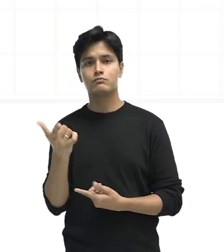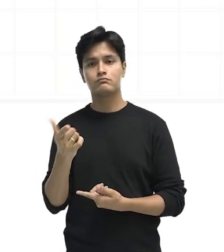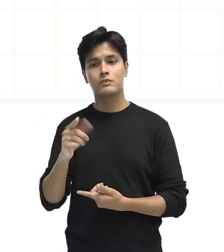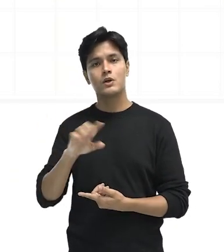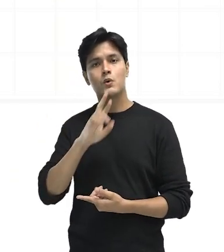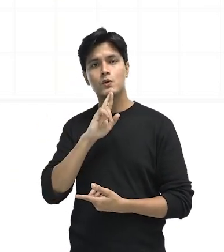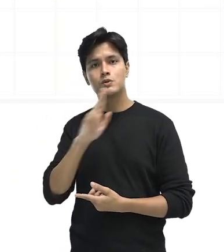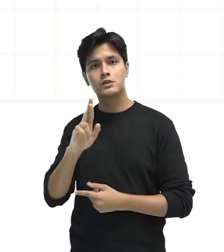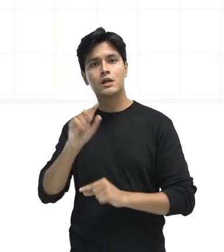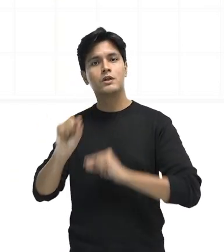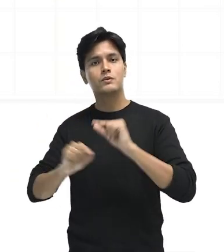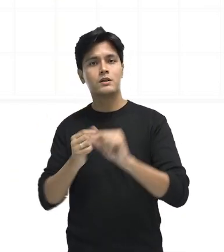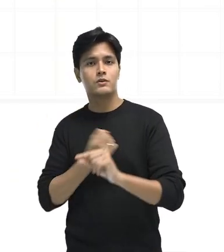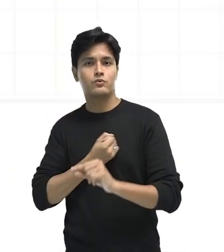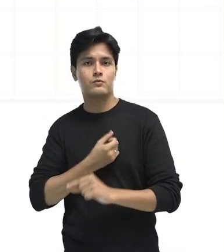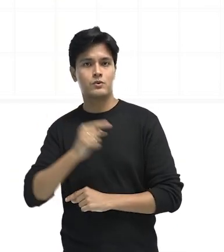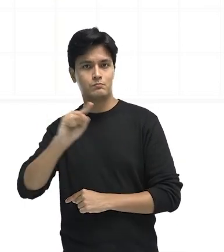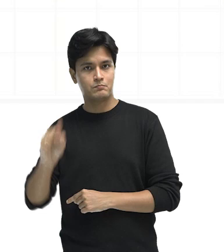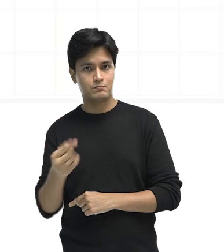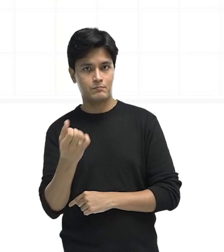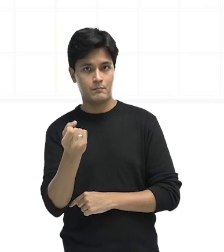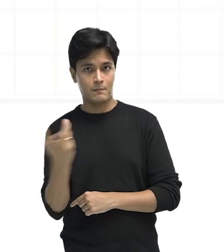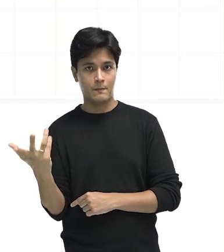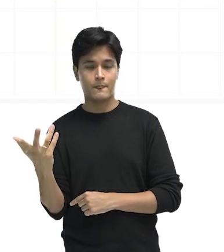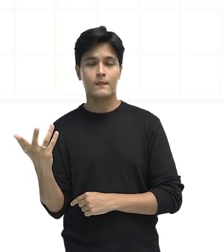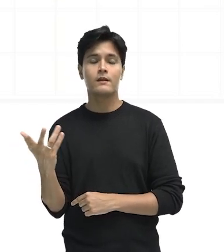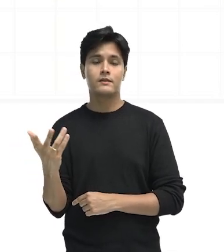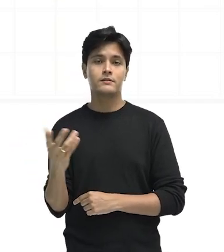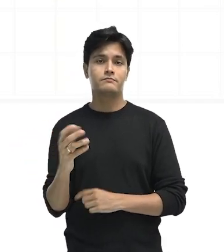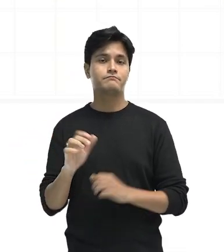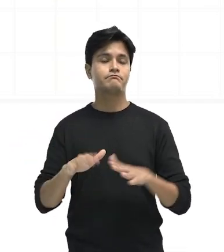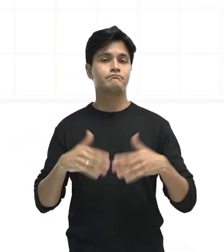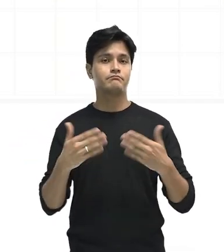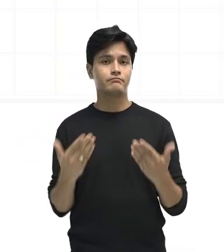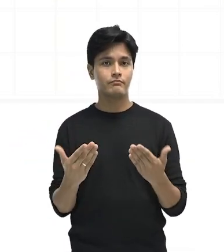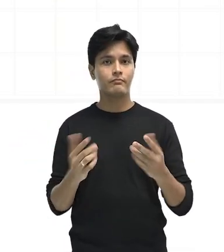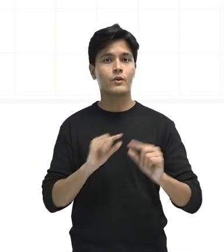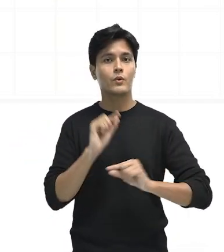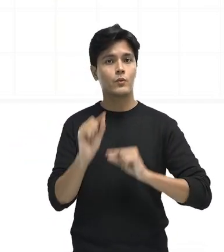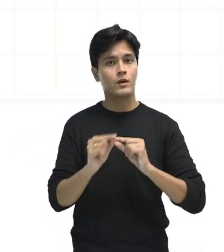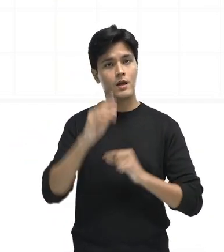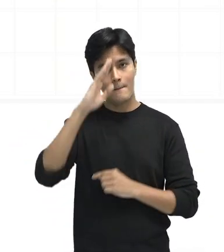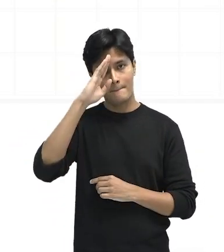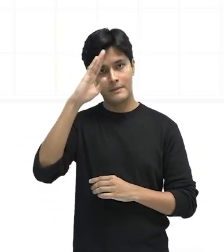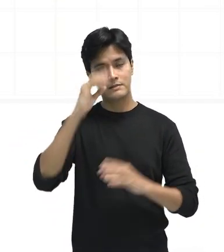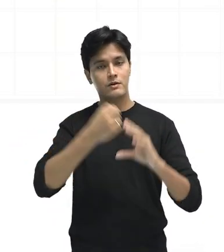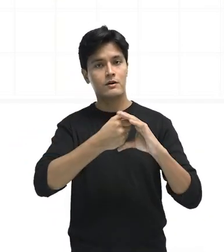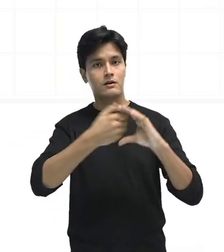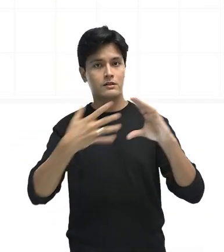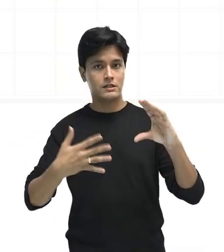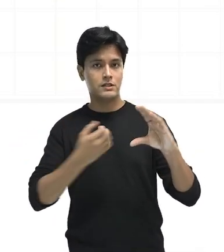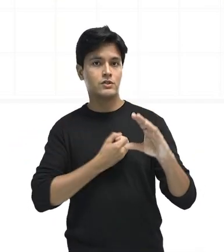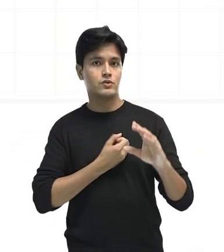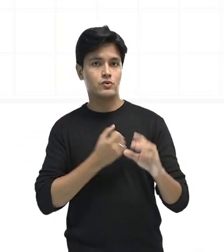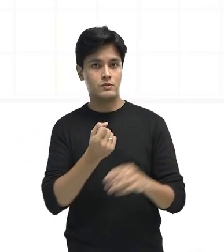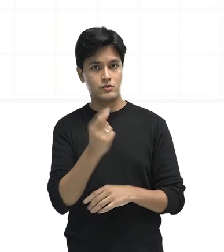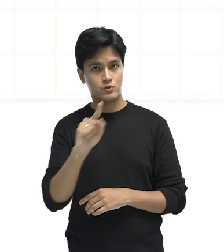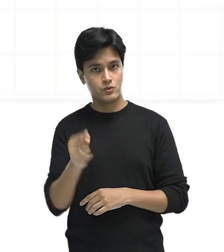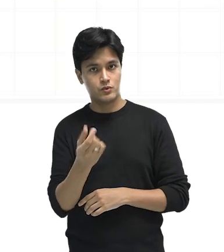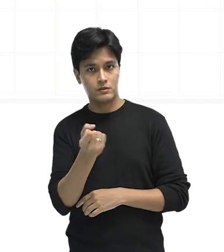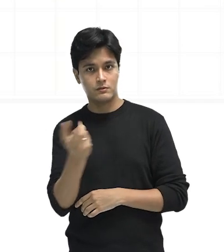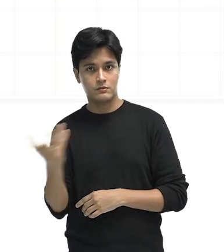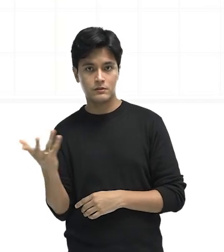número decimal, tá? Então, como ele está falando, a principal característica é a